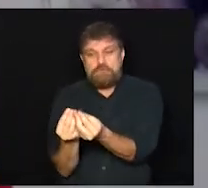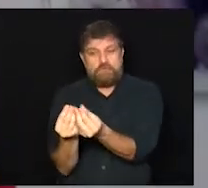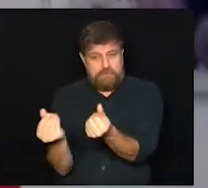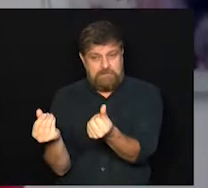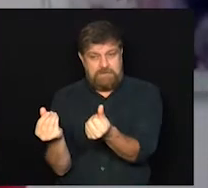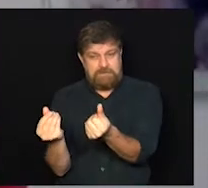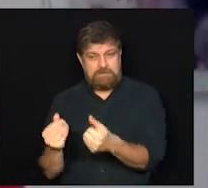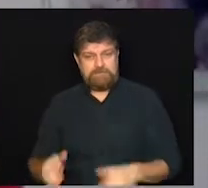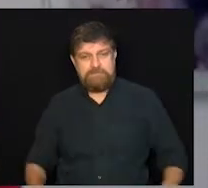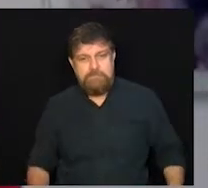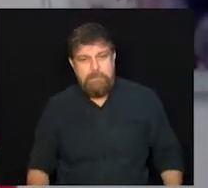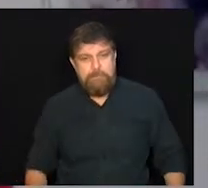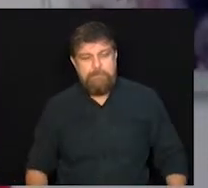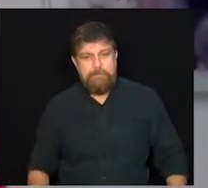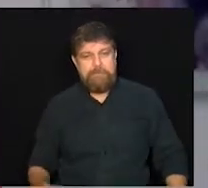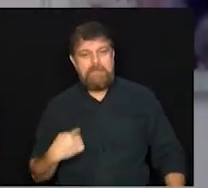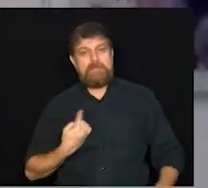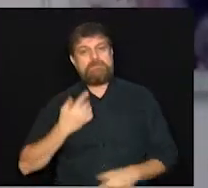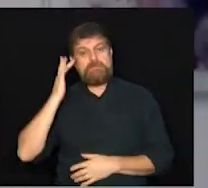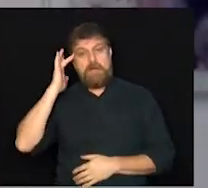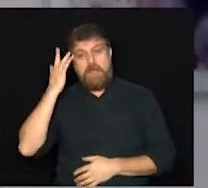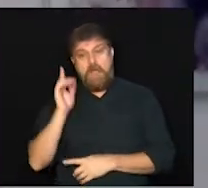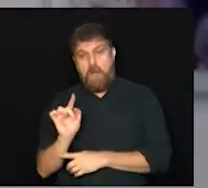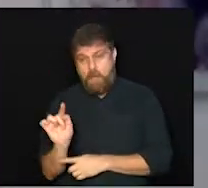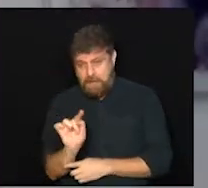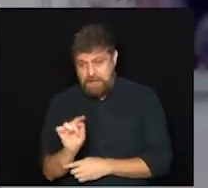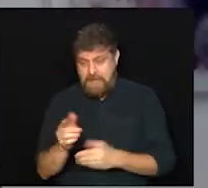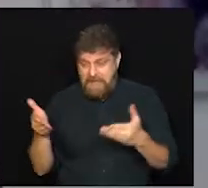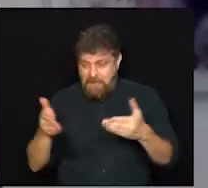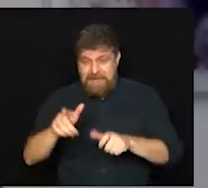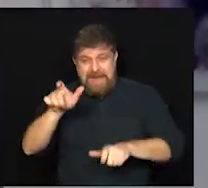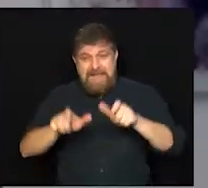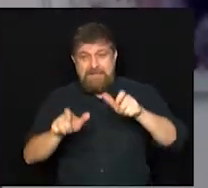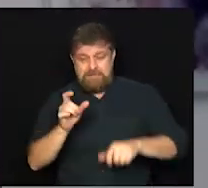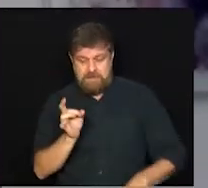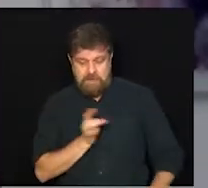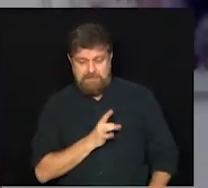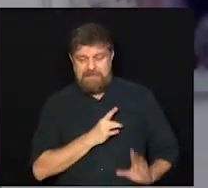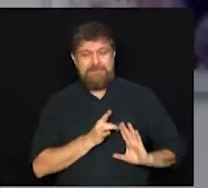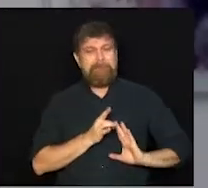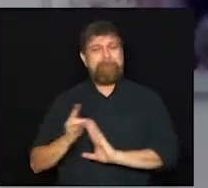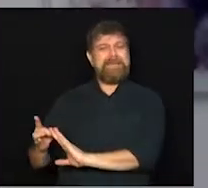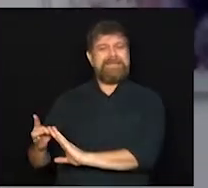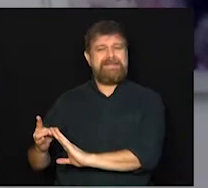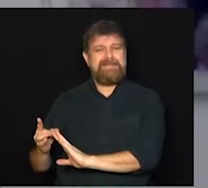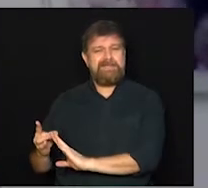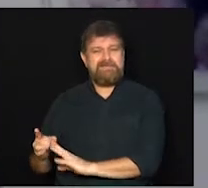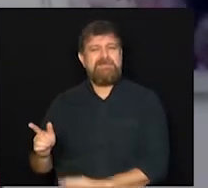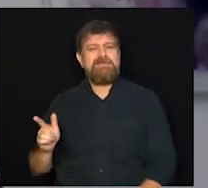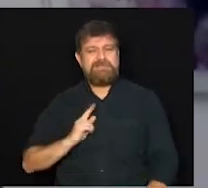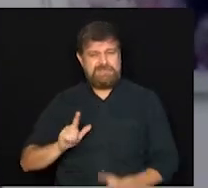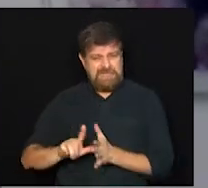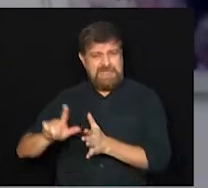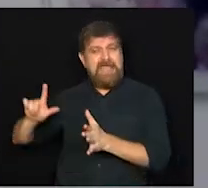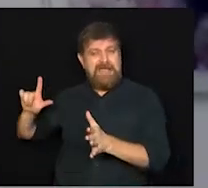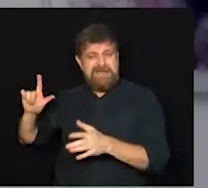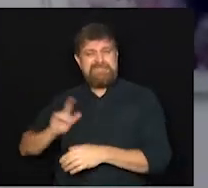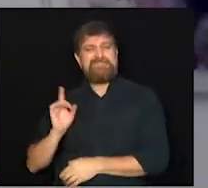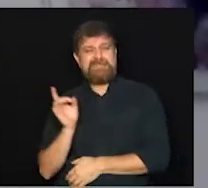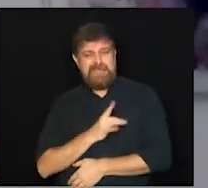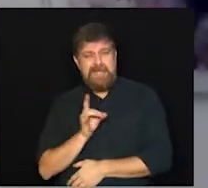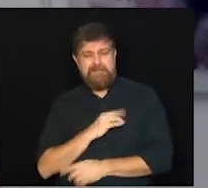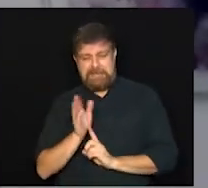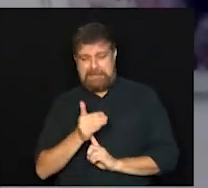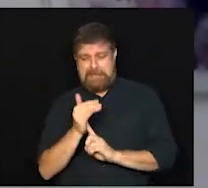ensino. Então, o que a gente acha é que agora as pessoas perderam o medo disso. Então, nós temos mais condições de